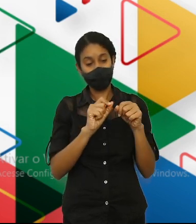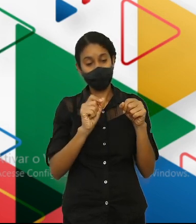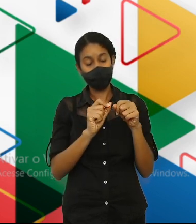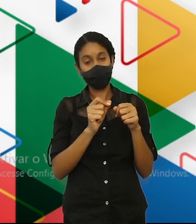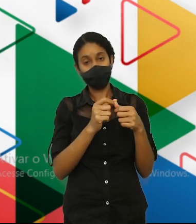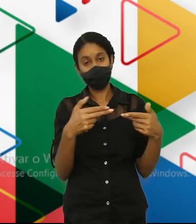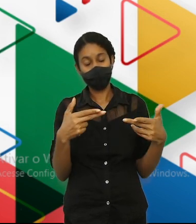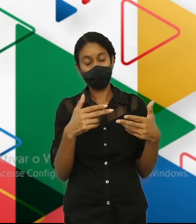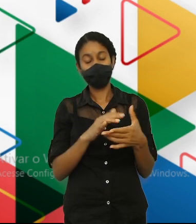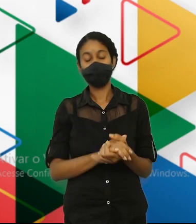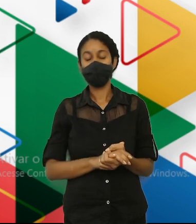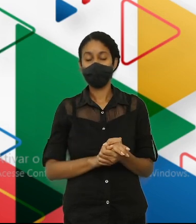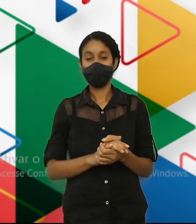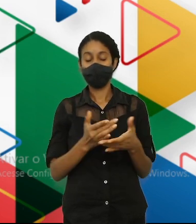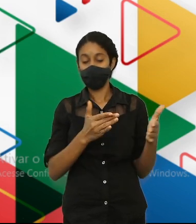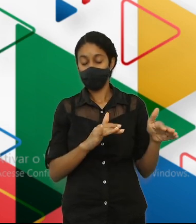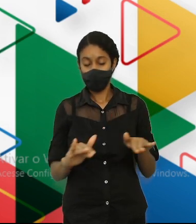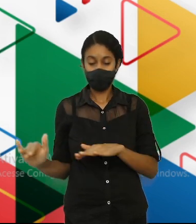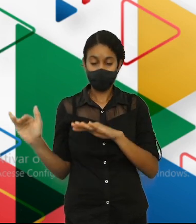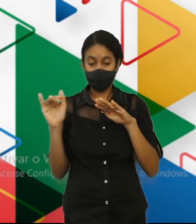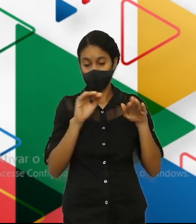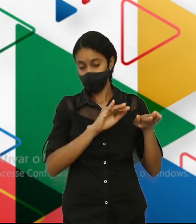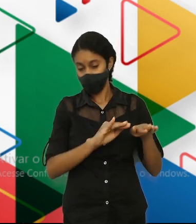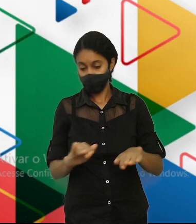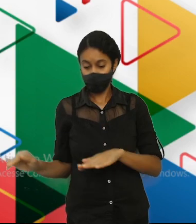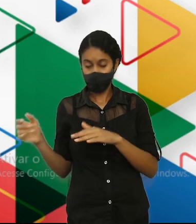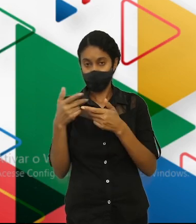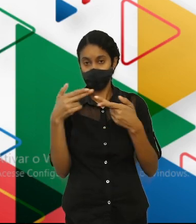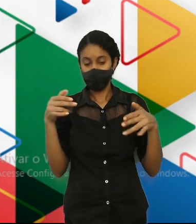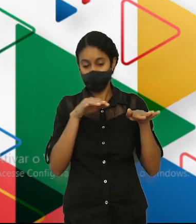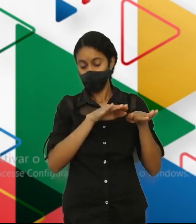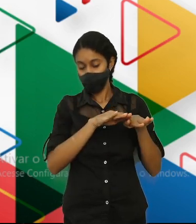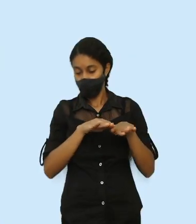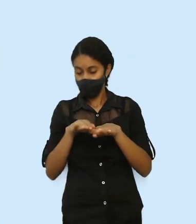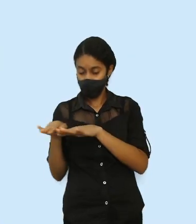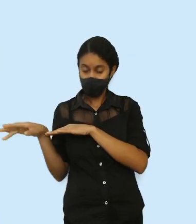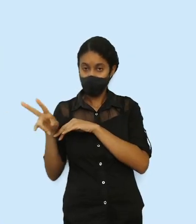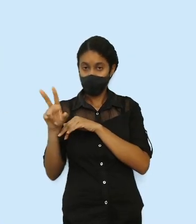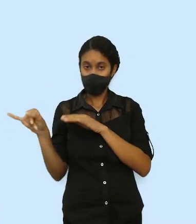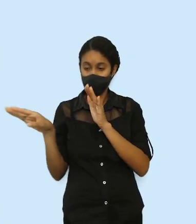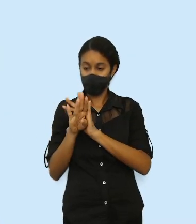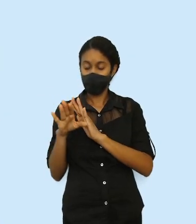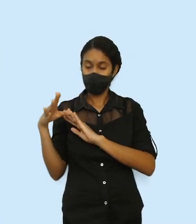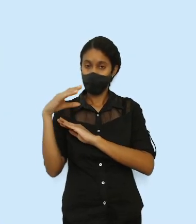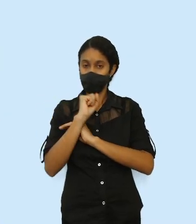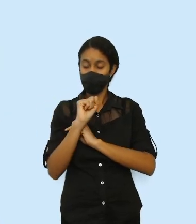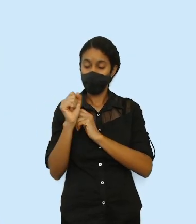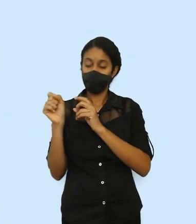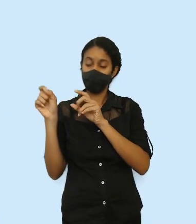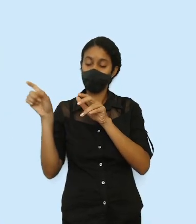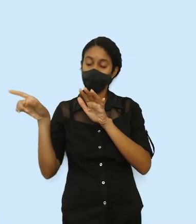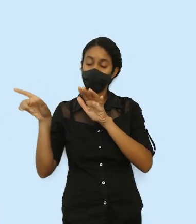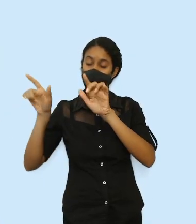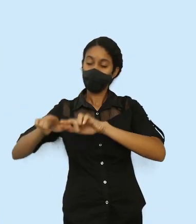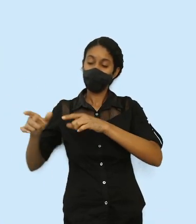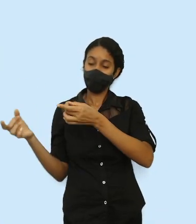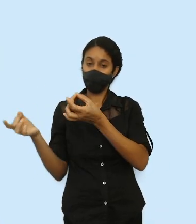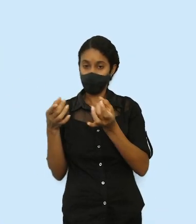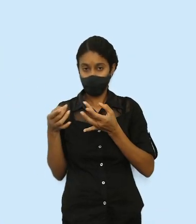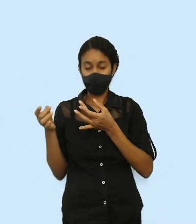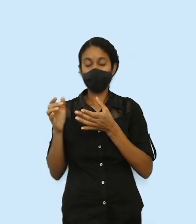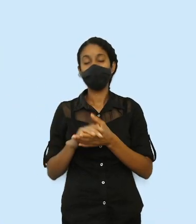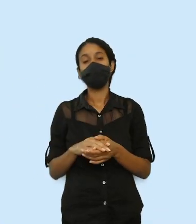certo? Então essas esteiras, os produtos saem dessas esteiras e vão direto para os mercados para o nosso consumo,